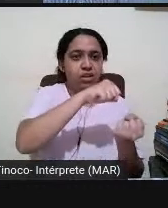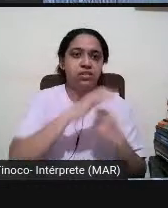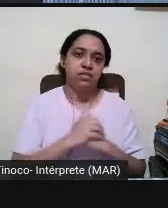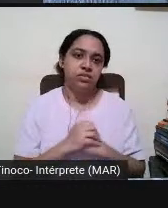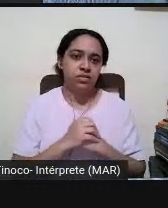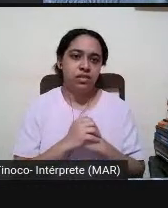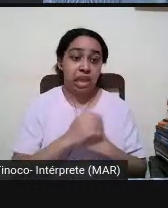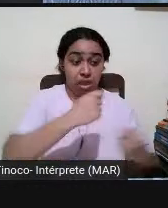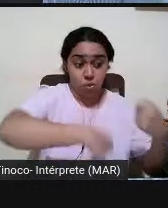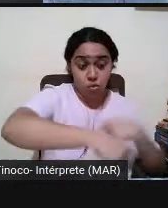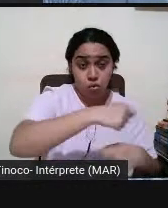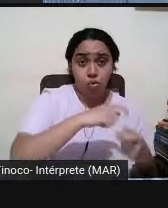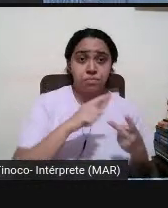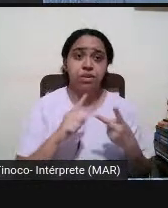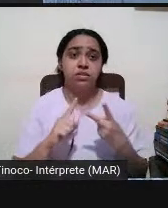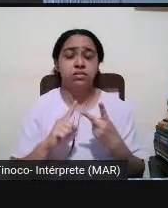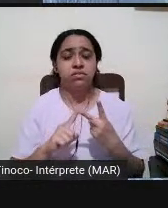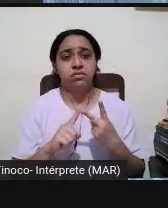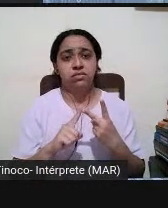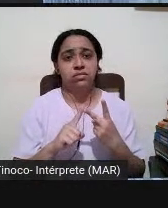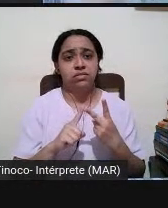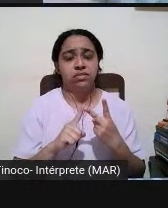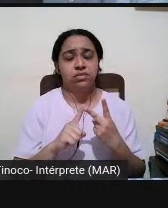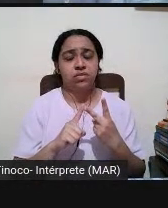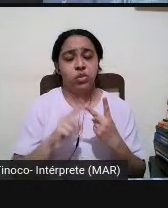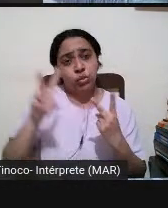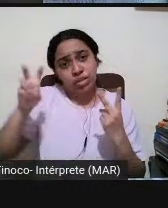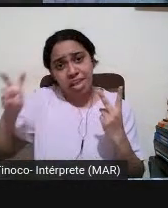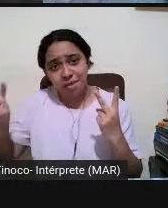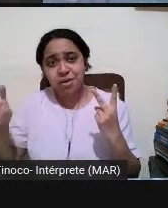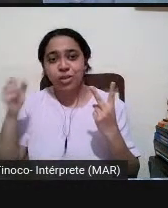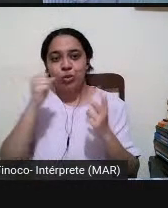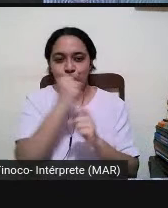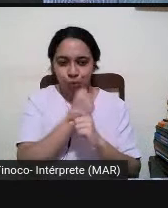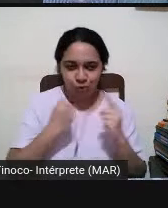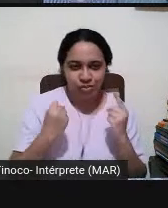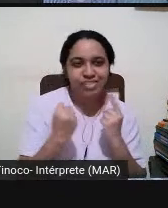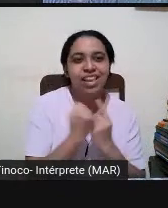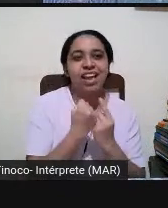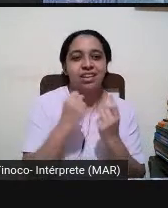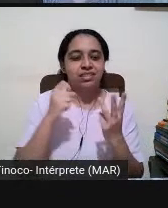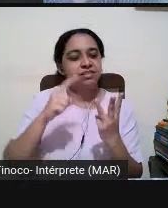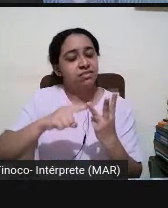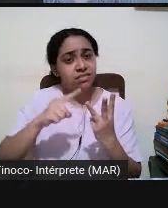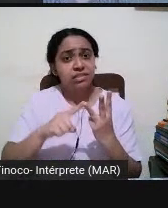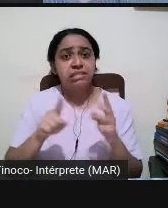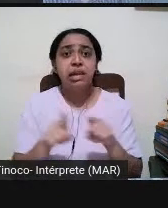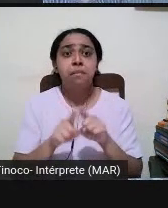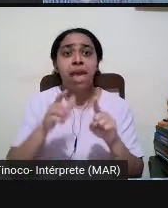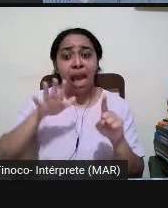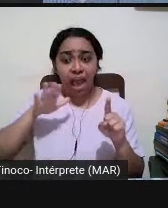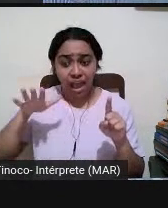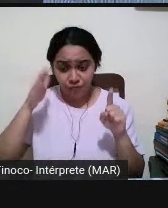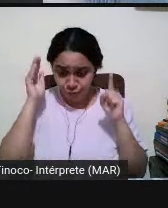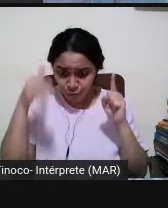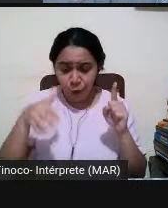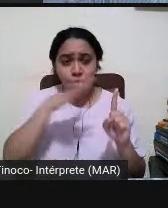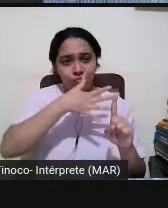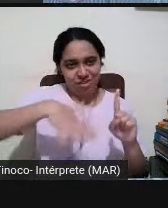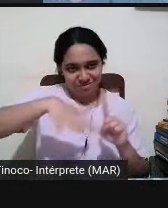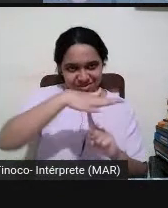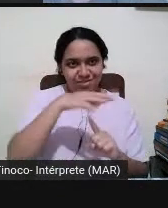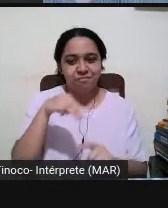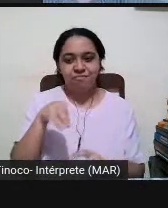faça Econômica seja seja as questões sociais ou mesmo a esfera do meio ambiente a